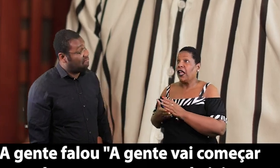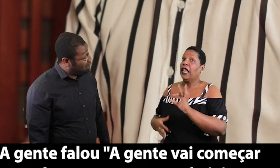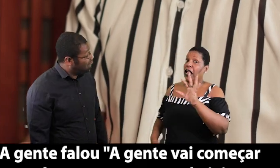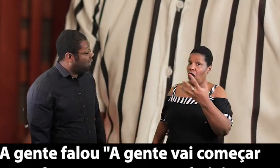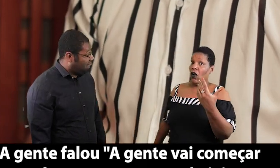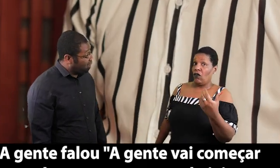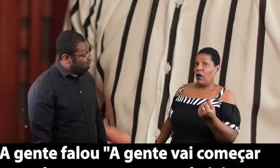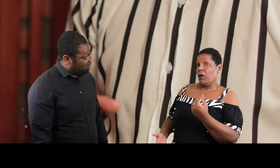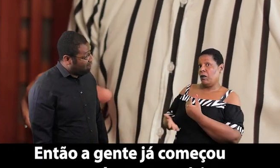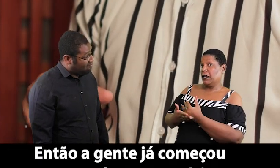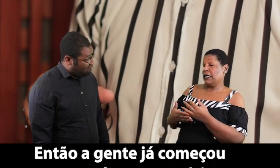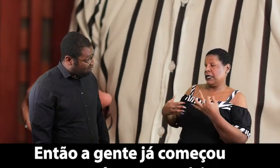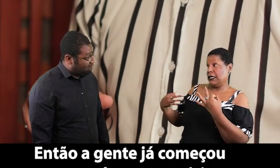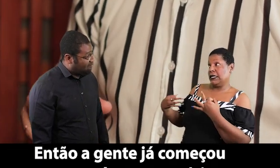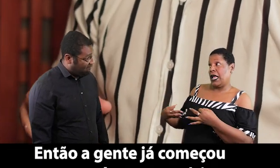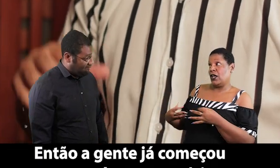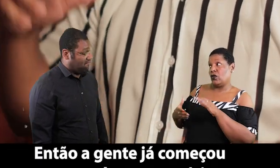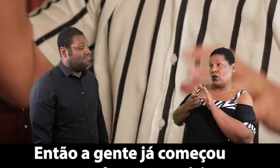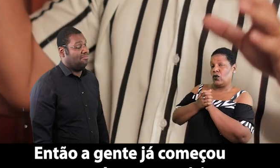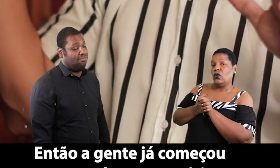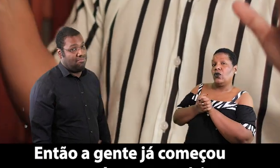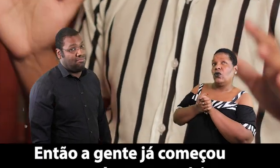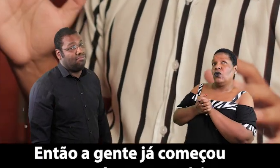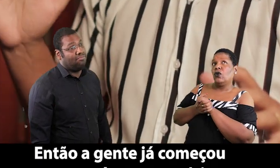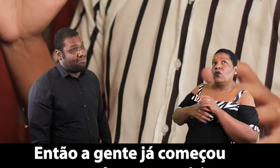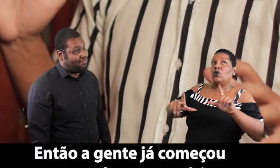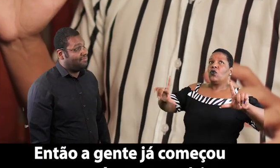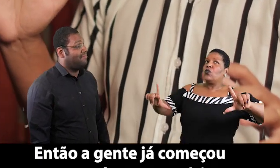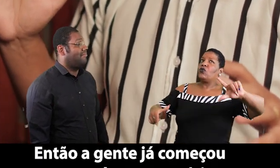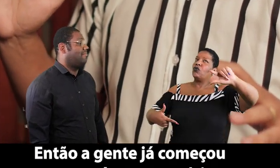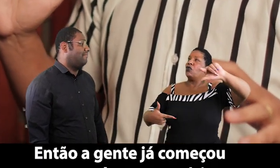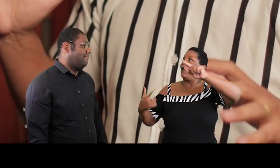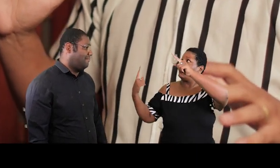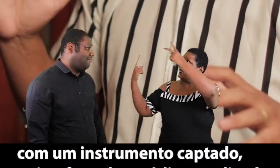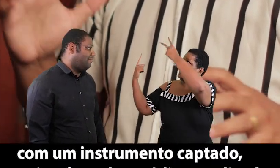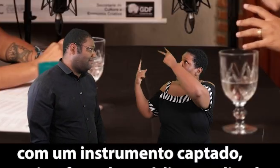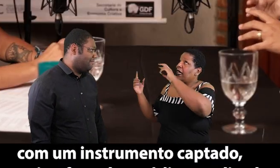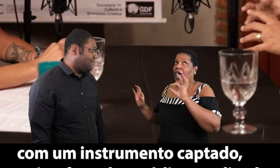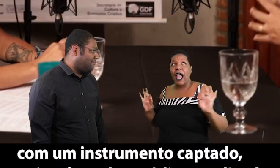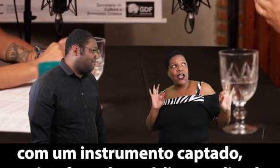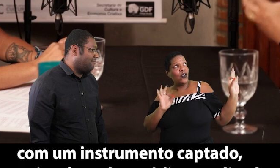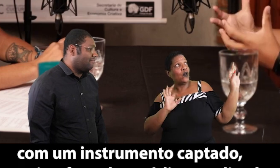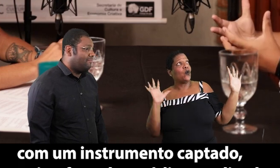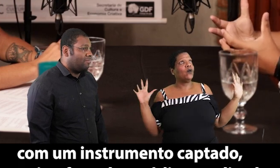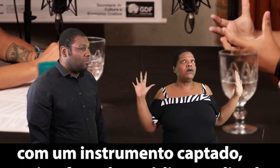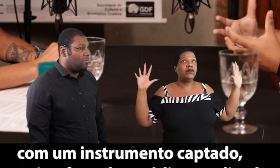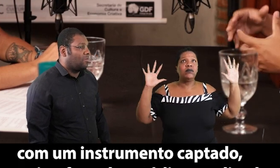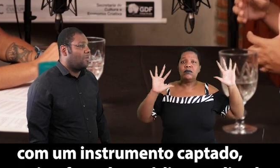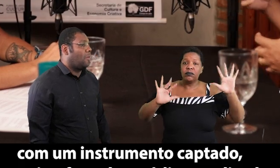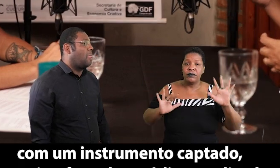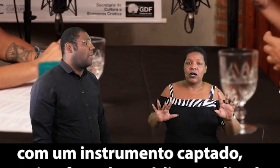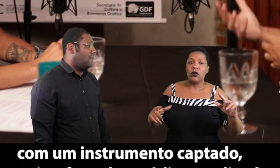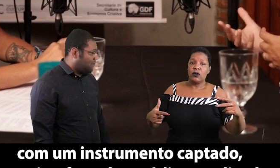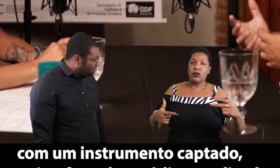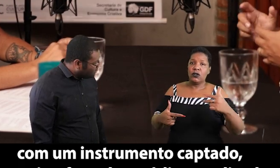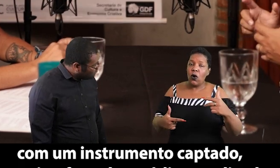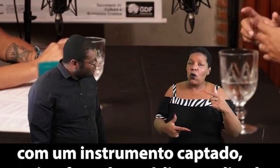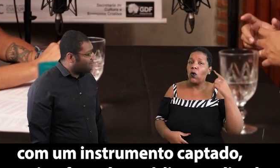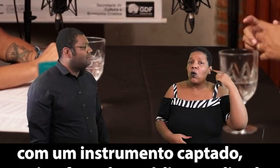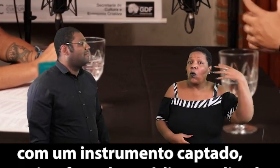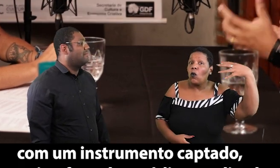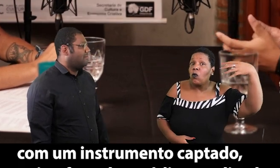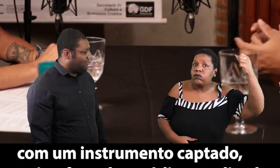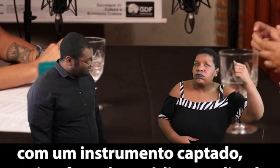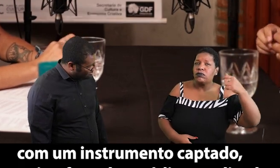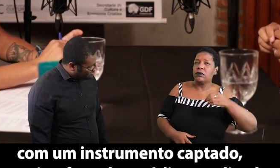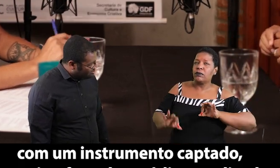jeito certo. Então a gente já começou gravando num cenário, com o instrumento captado com microfone de